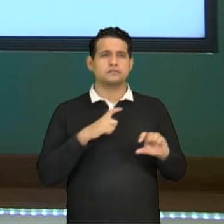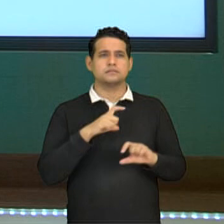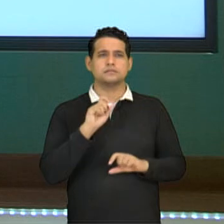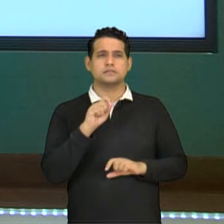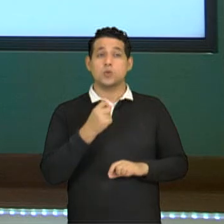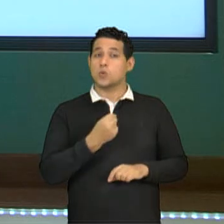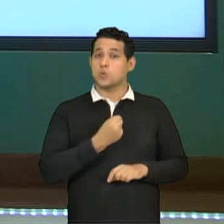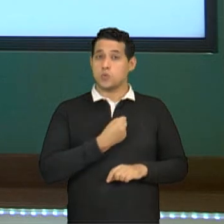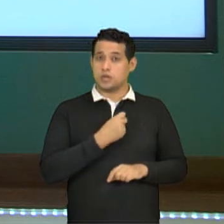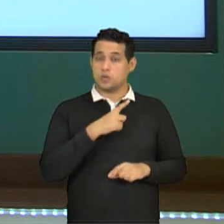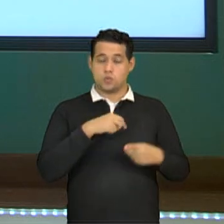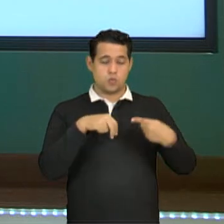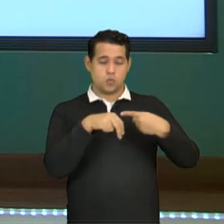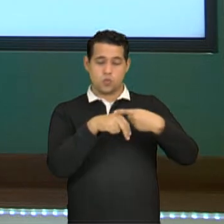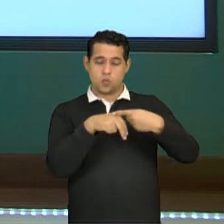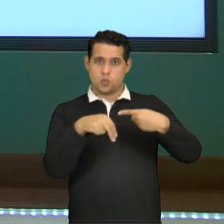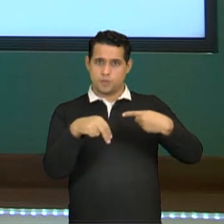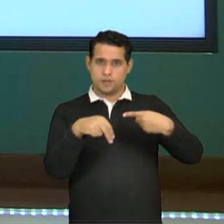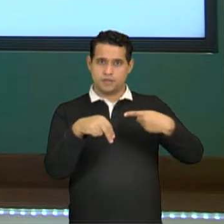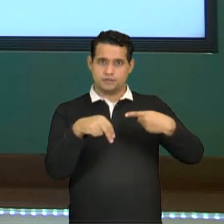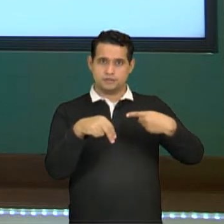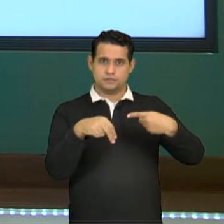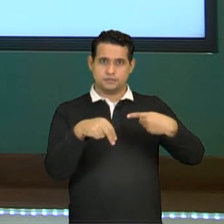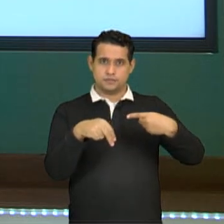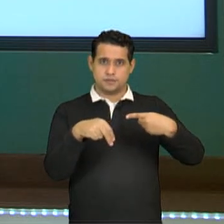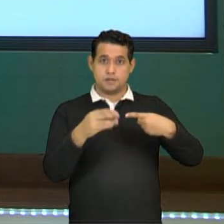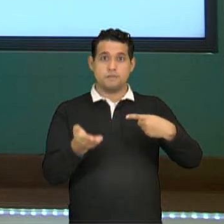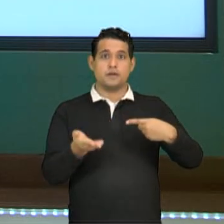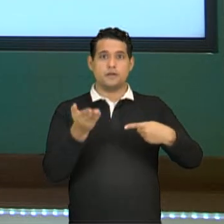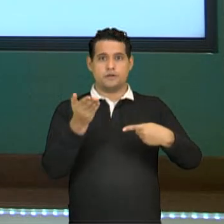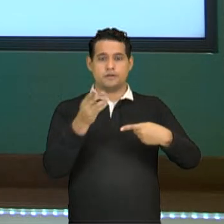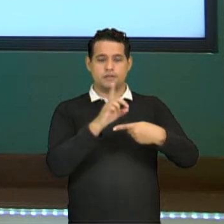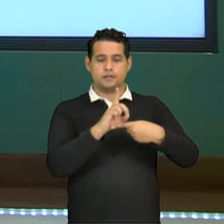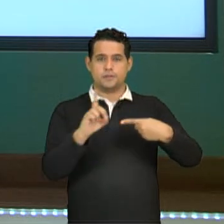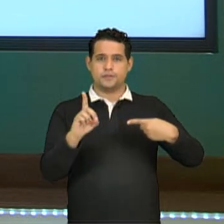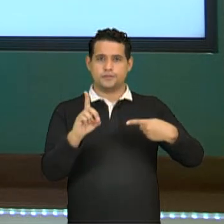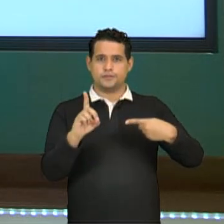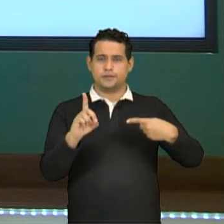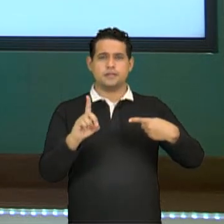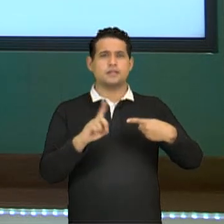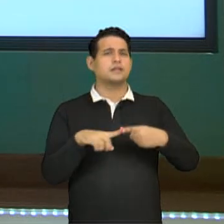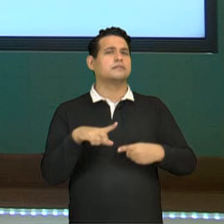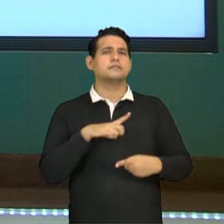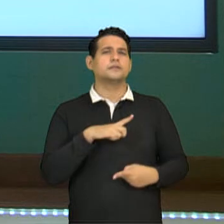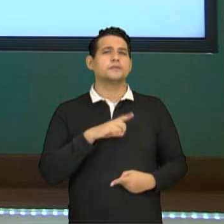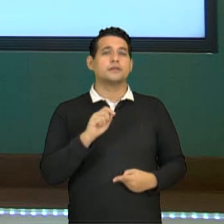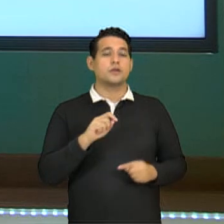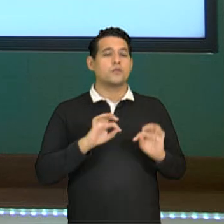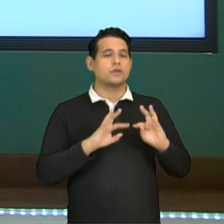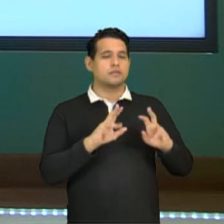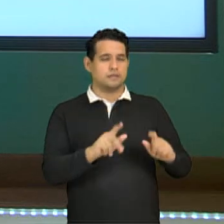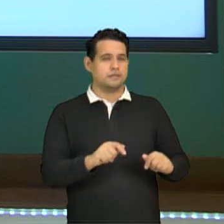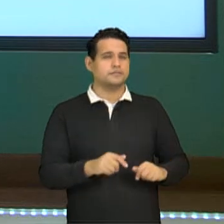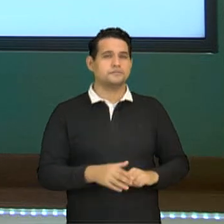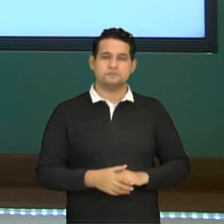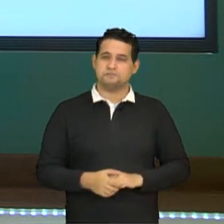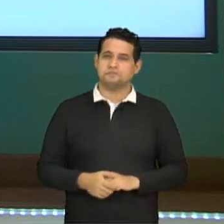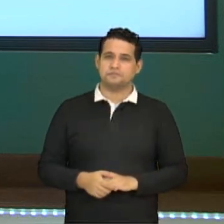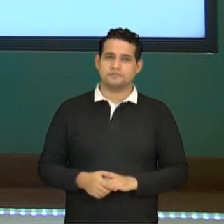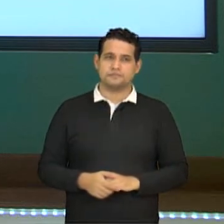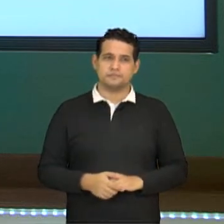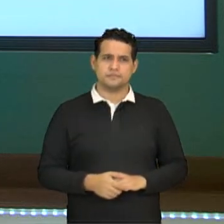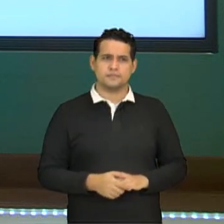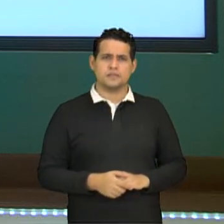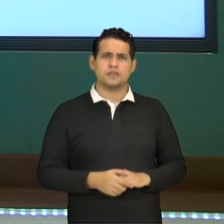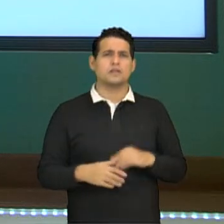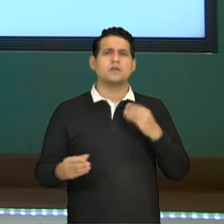o numerador maior que o denominador. Então, significa que tem um inteiro aí, ok? Como